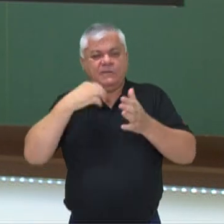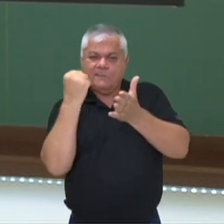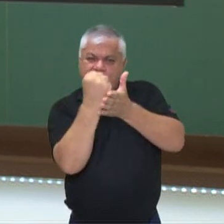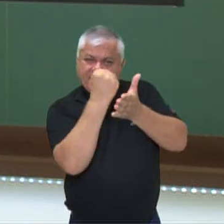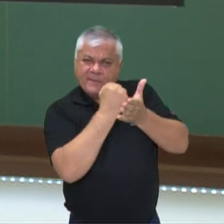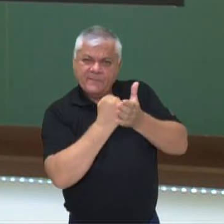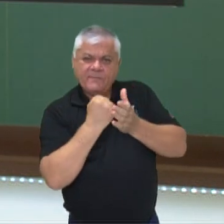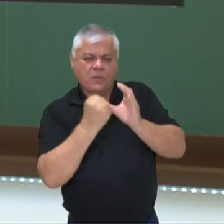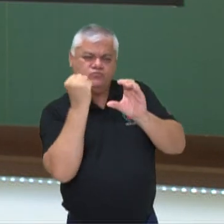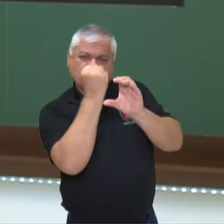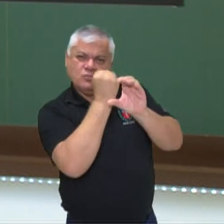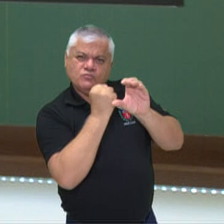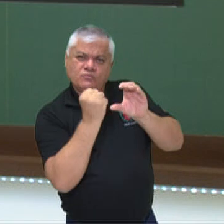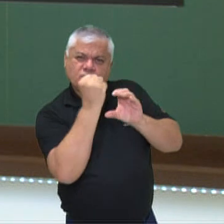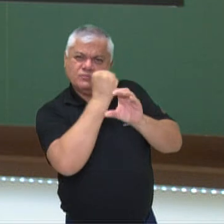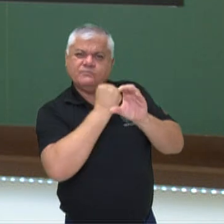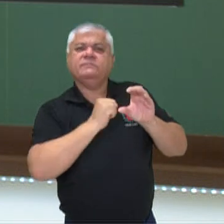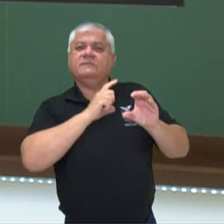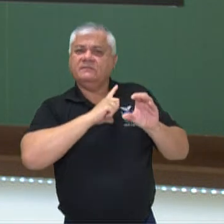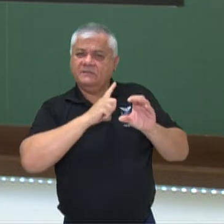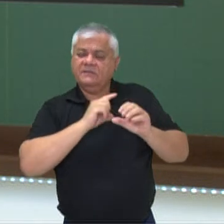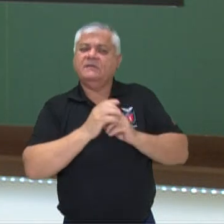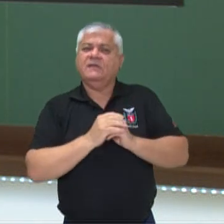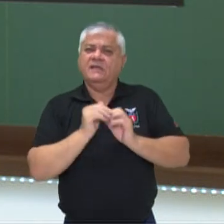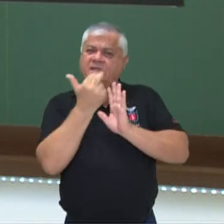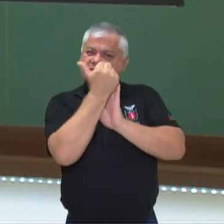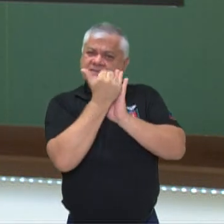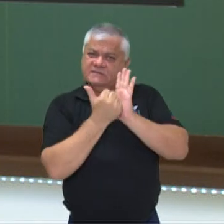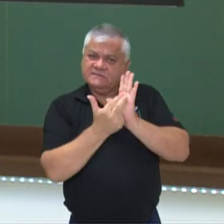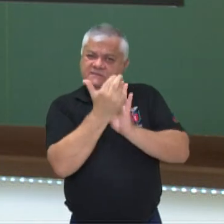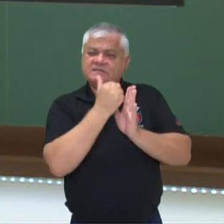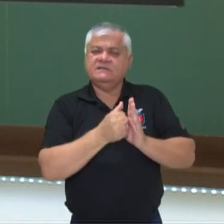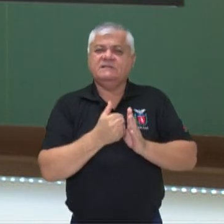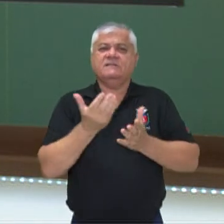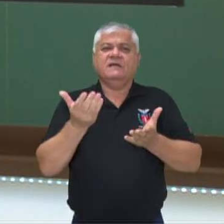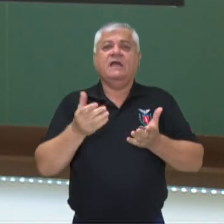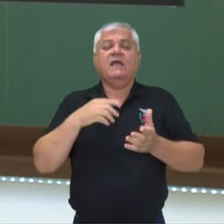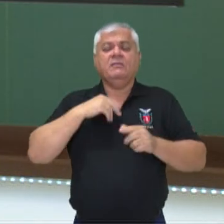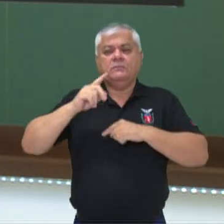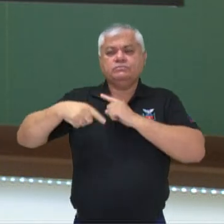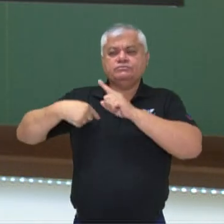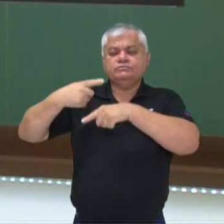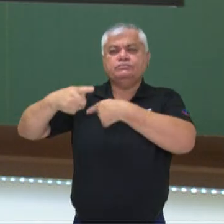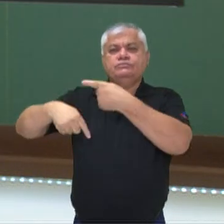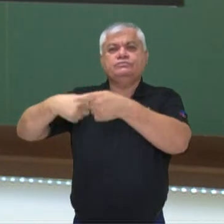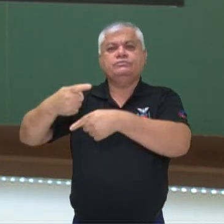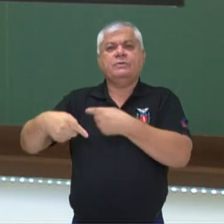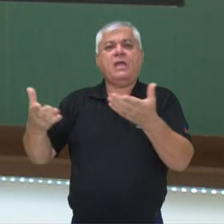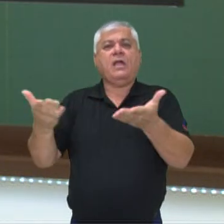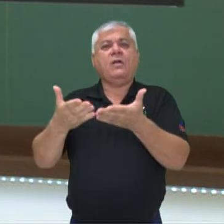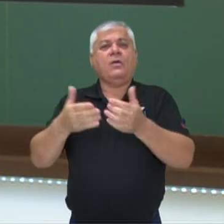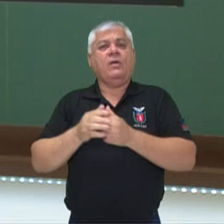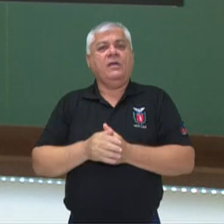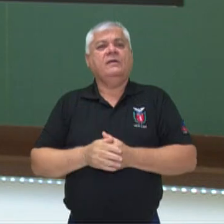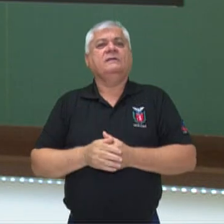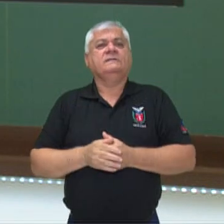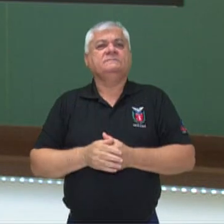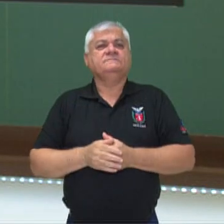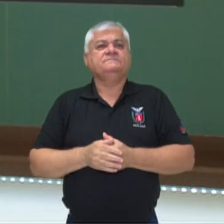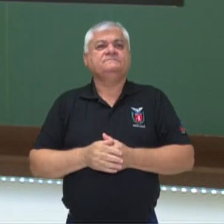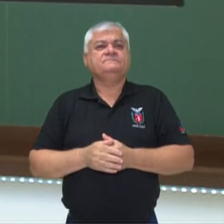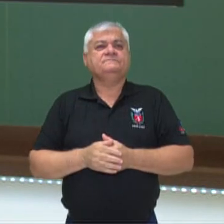depois escrita cuneiforme. Daí chega-se nos hieróglifos até chegar na escrita alfabética.